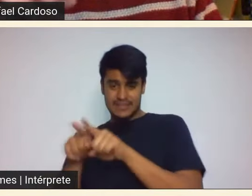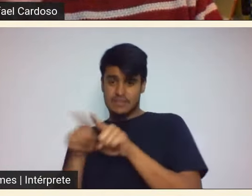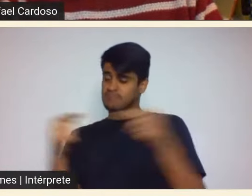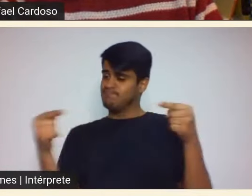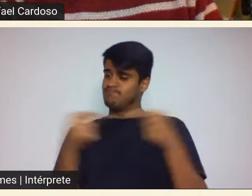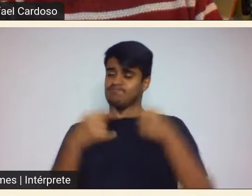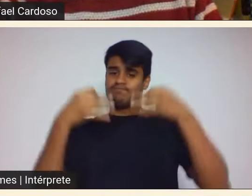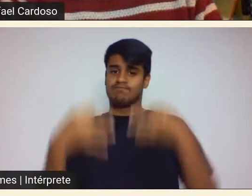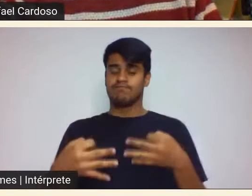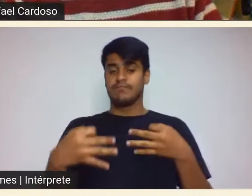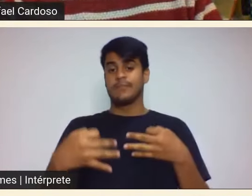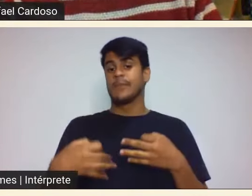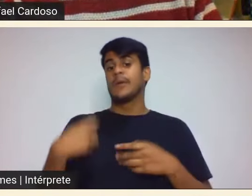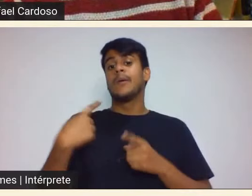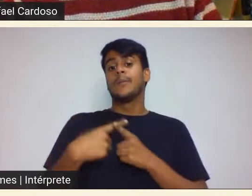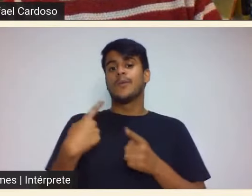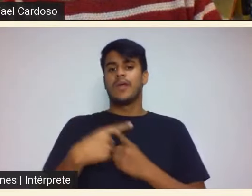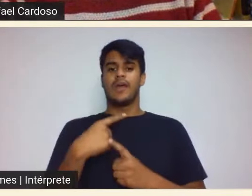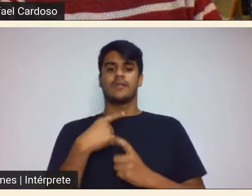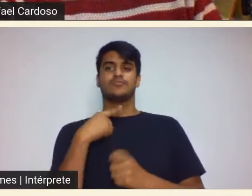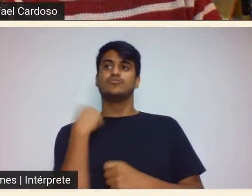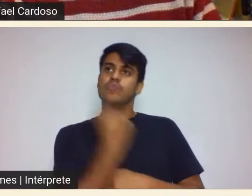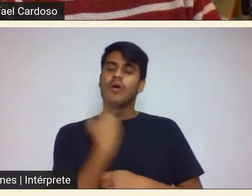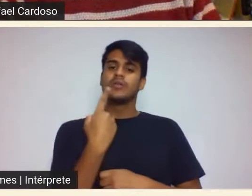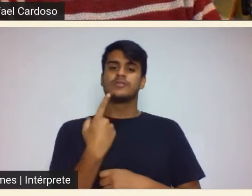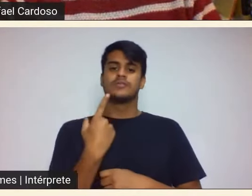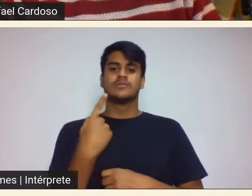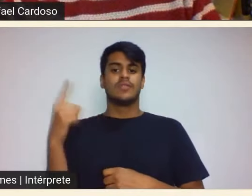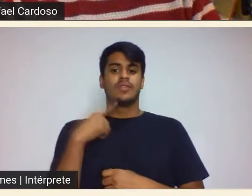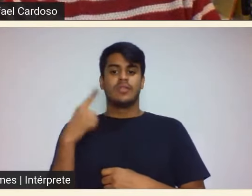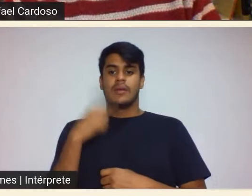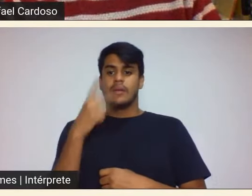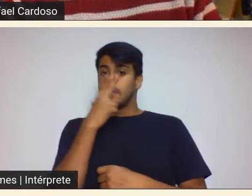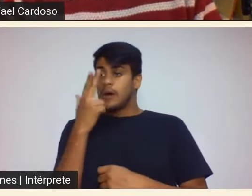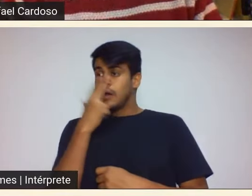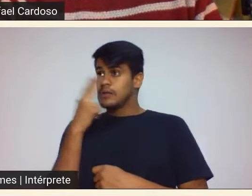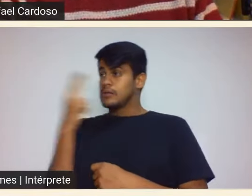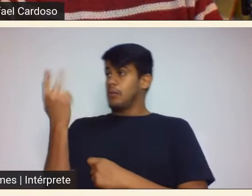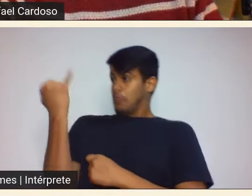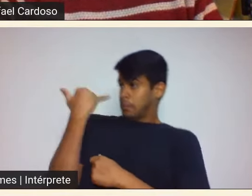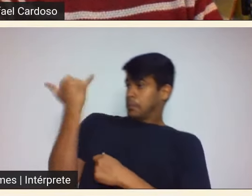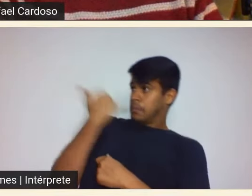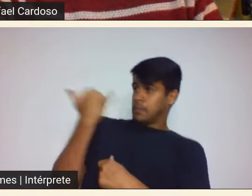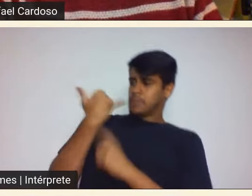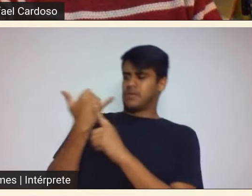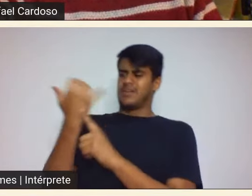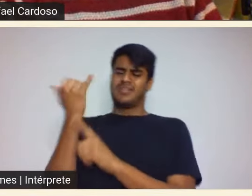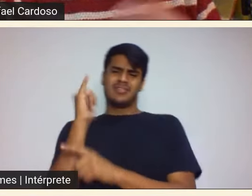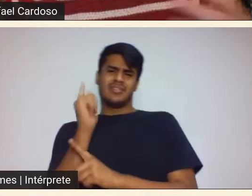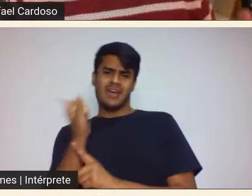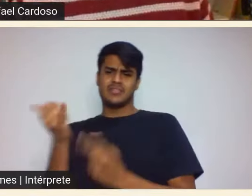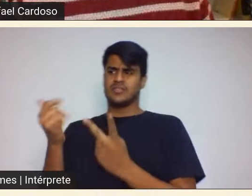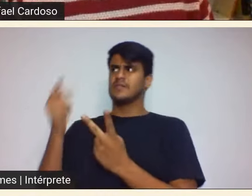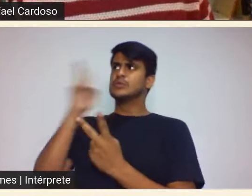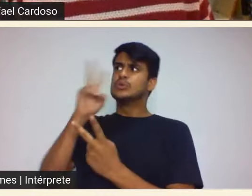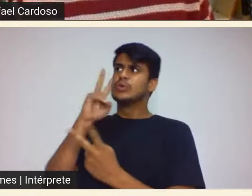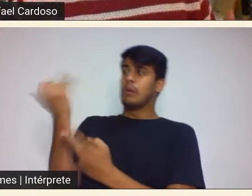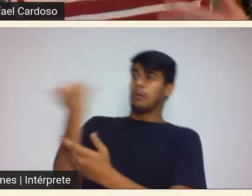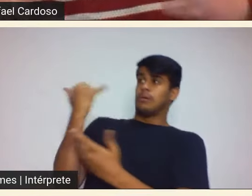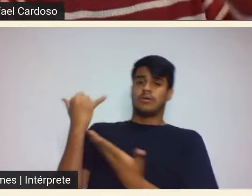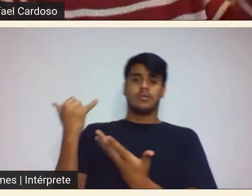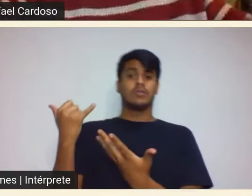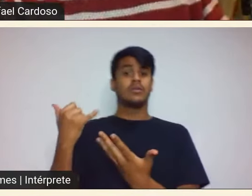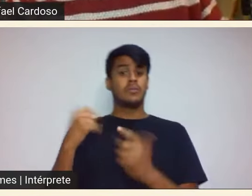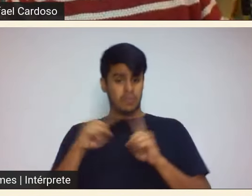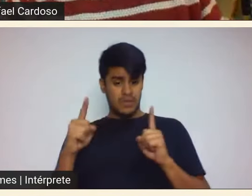acabamos sendo engolidos por narrativas e por um repertório que foi que nós mesmos participamos da construção